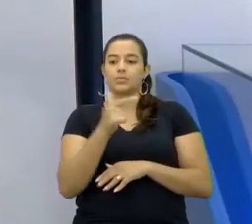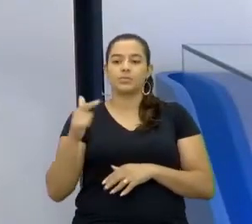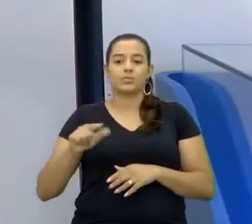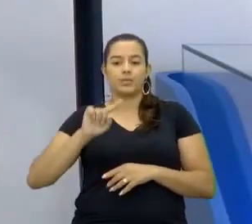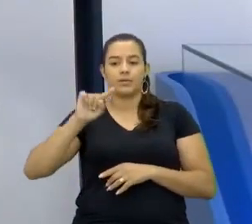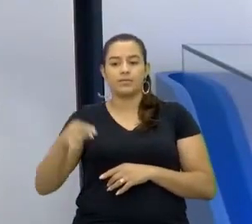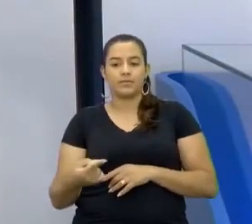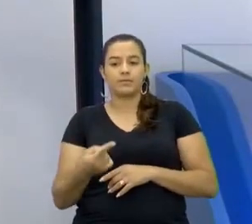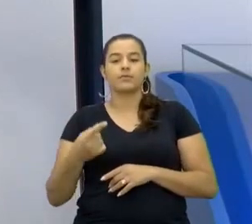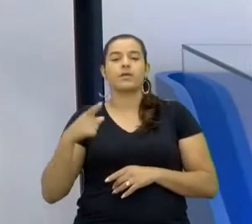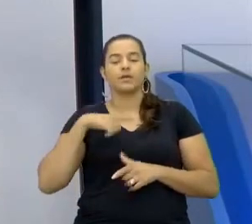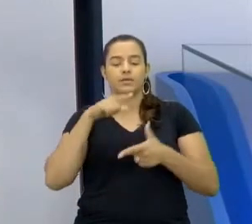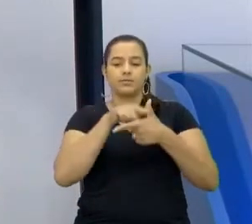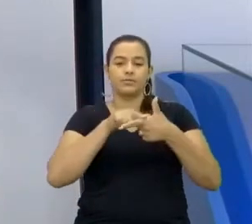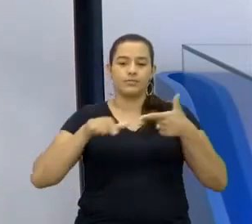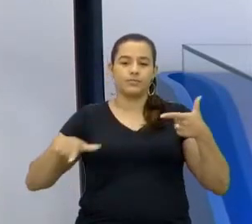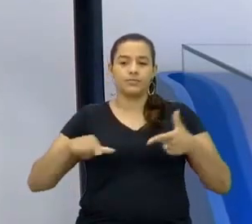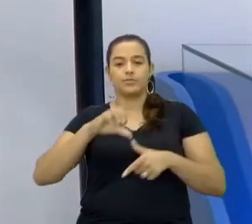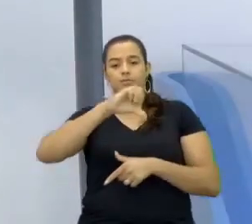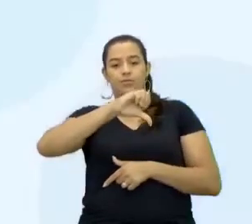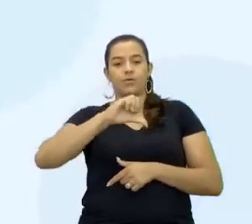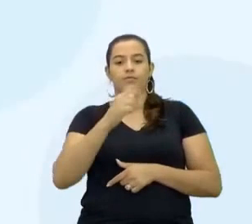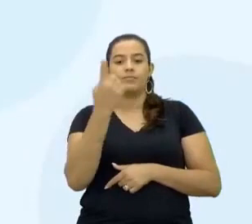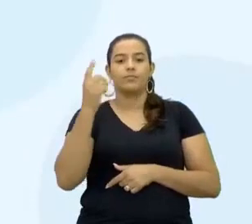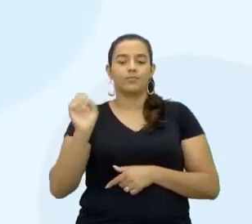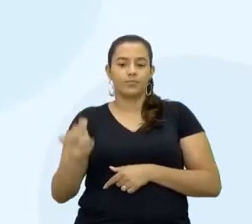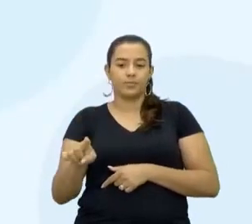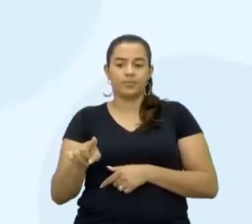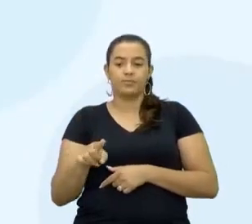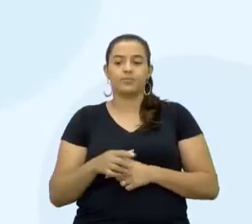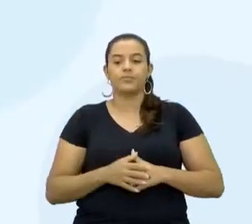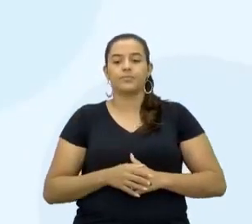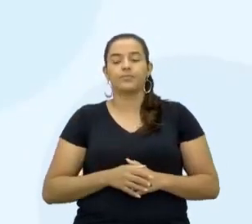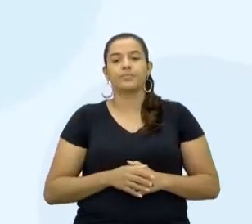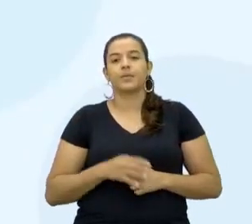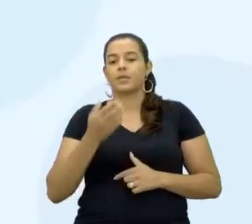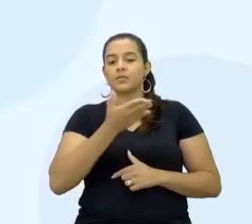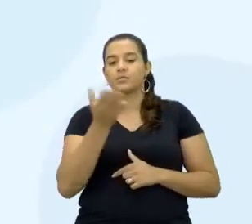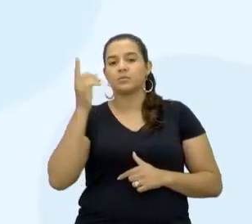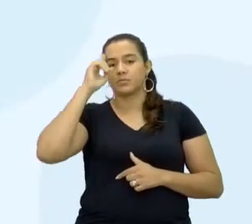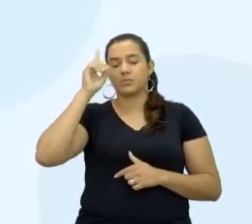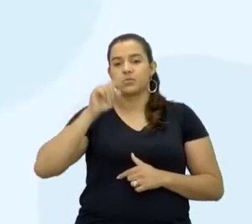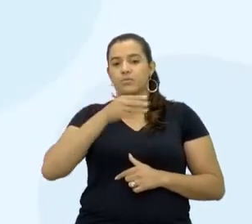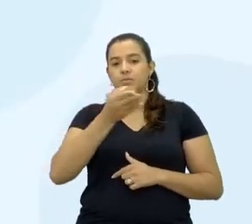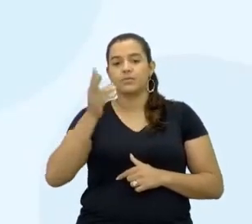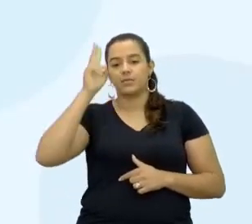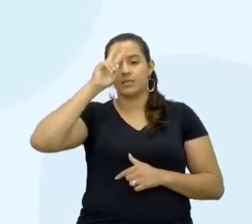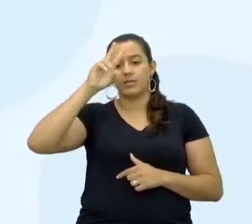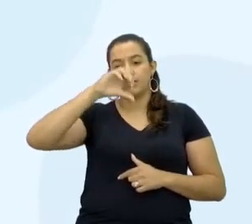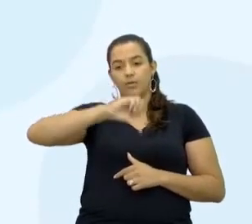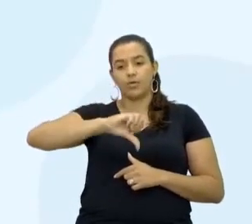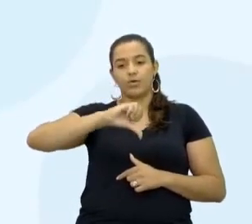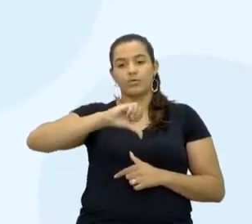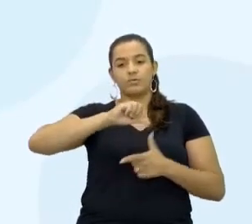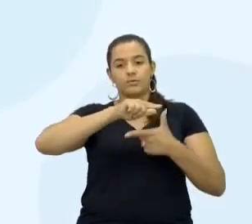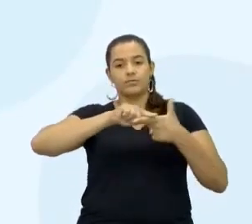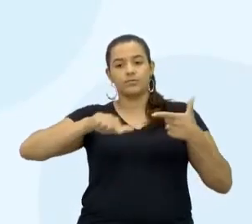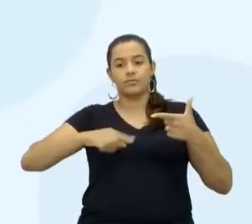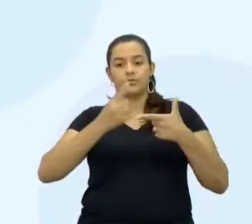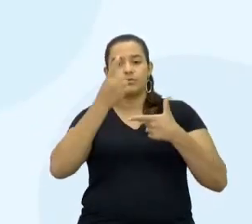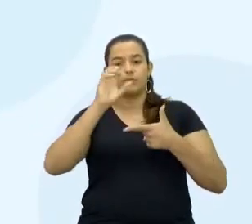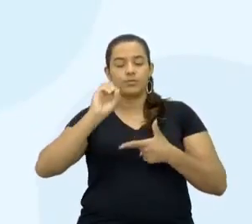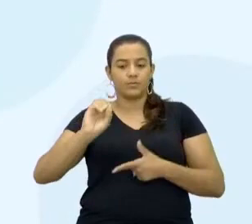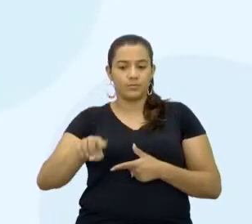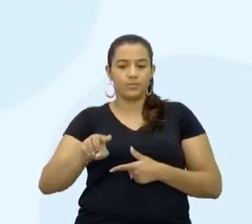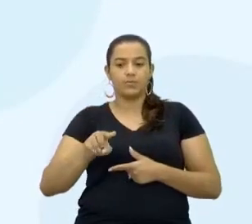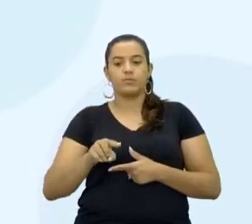vírgula. E aí a gente divide 9 por 1000. Não sei se vocês se lembram, ó, mas 9 dividido por 1000, a